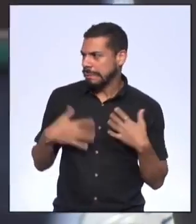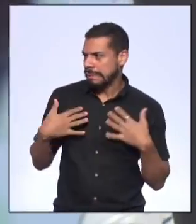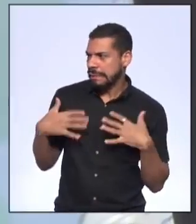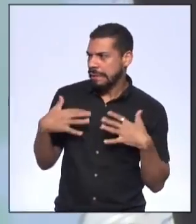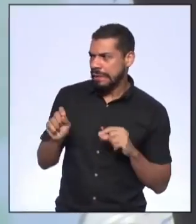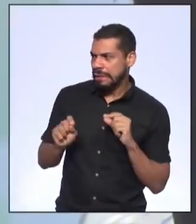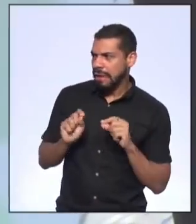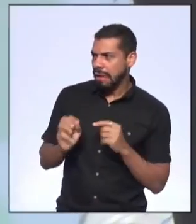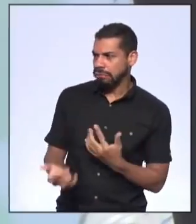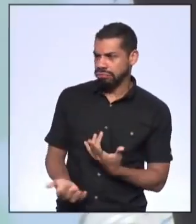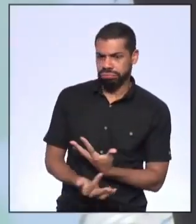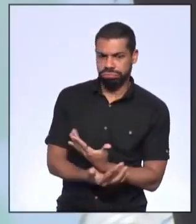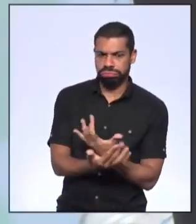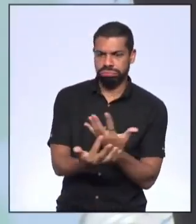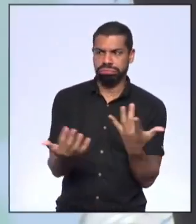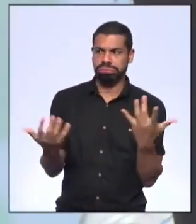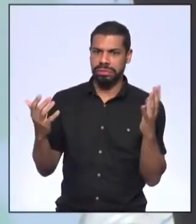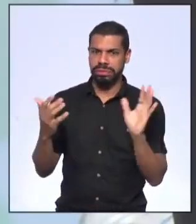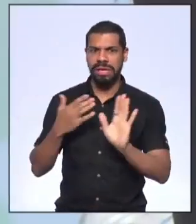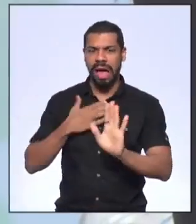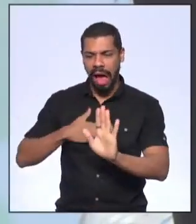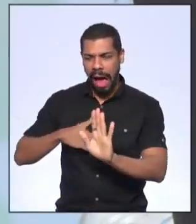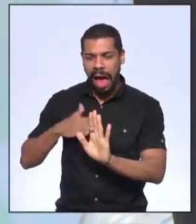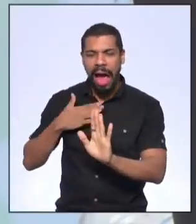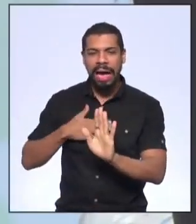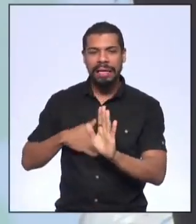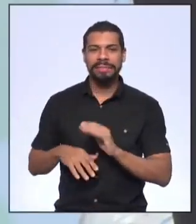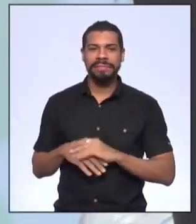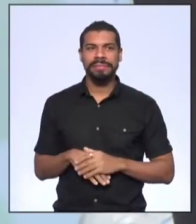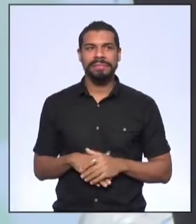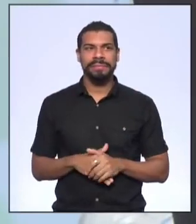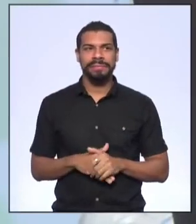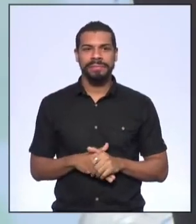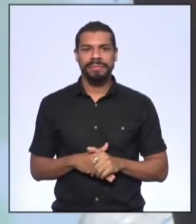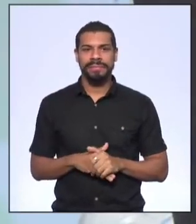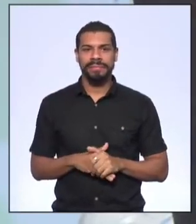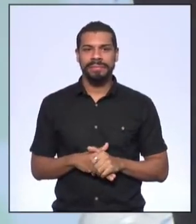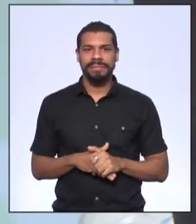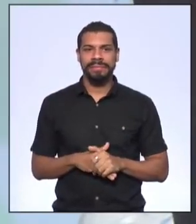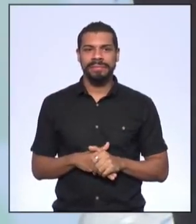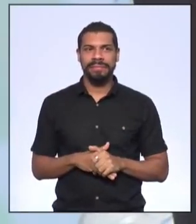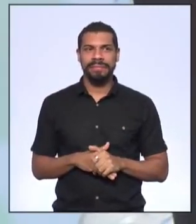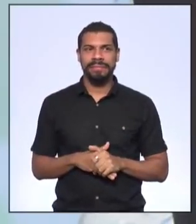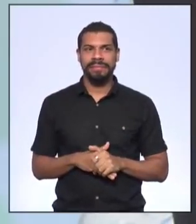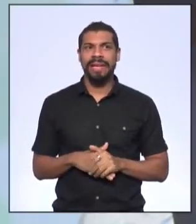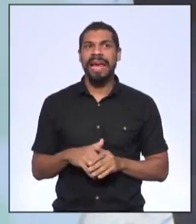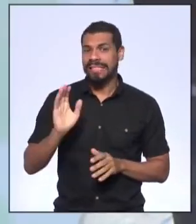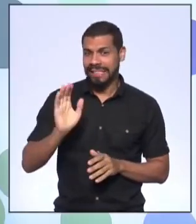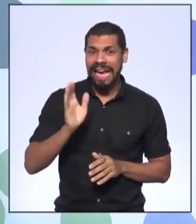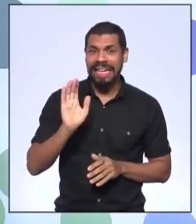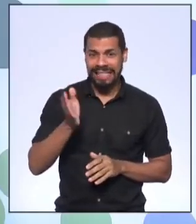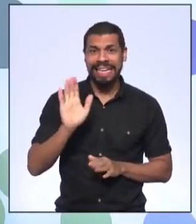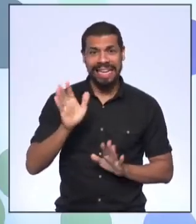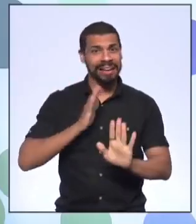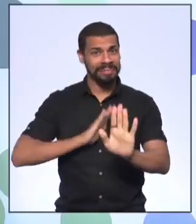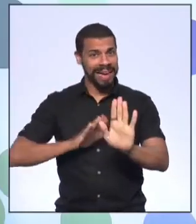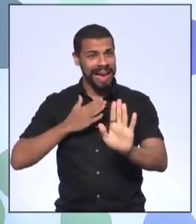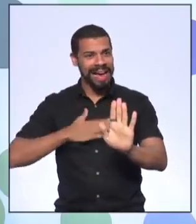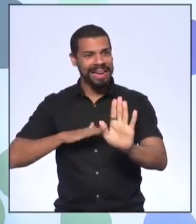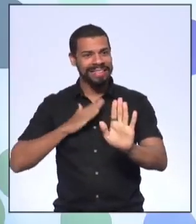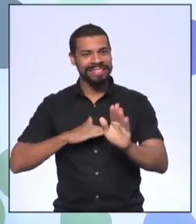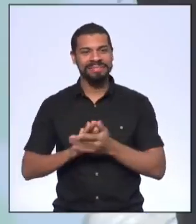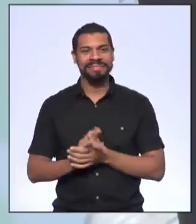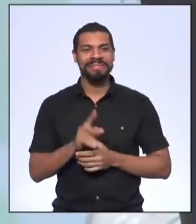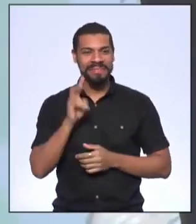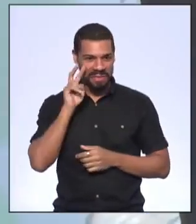um incêndio aqui com isso? Não, olha lá. Tá bom, todo mundo viu já. Todo mundo já viu. Isso,